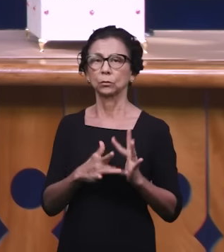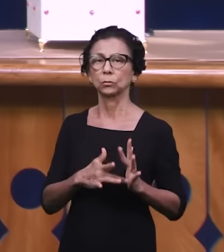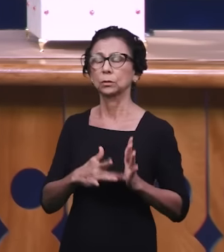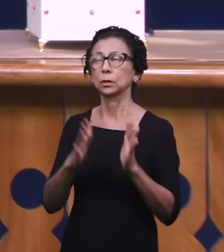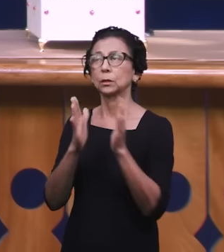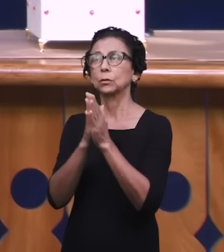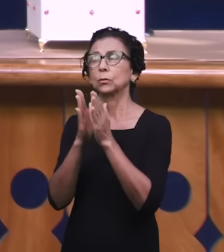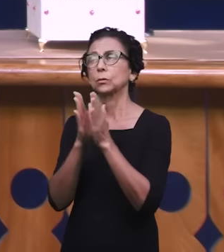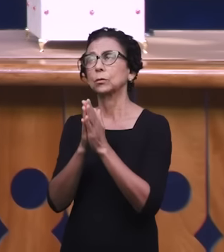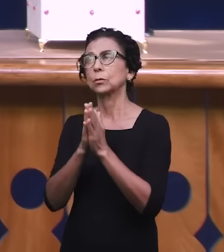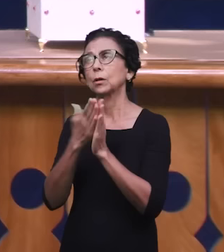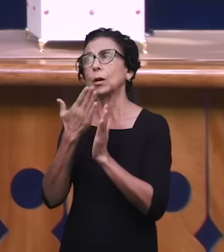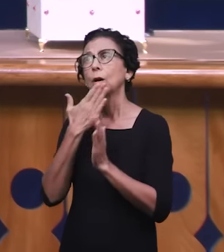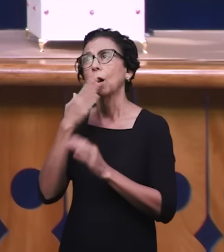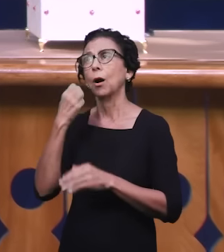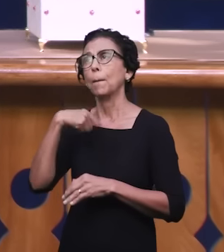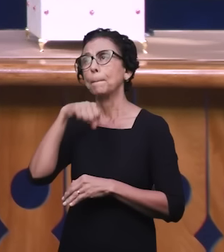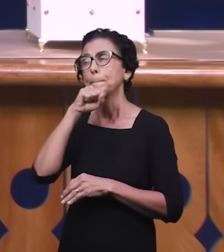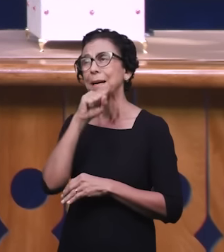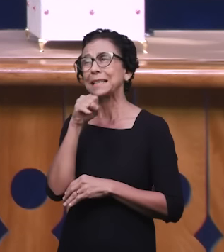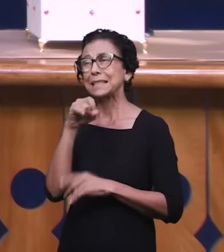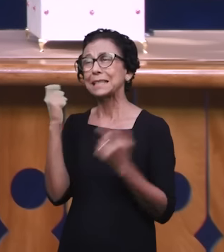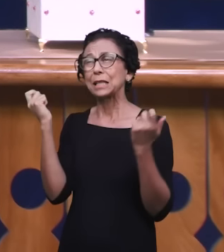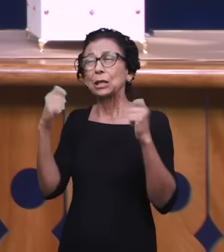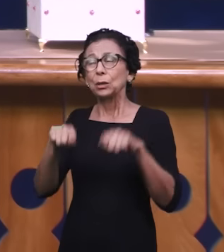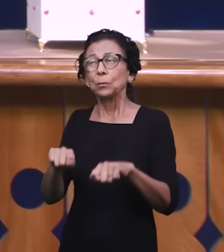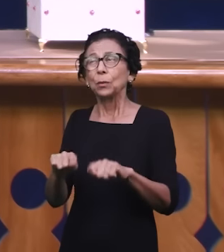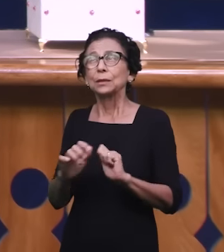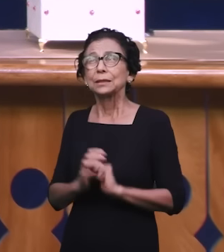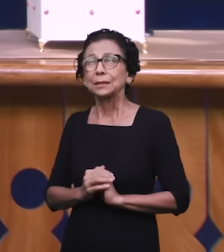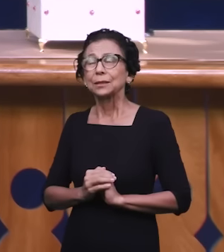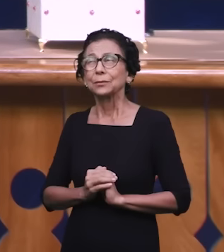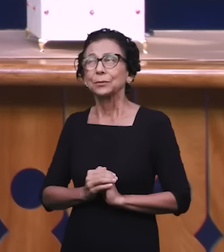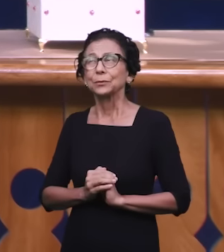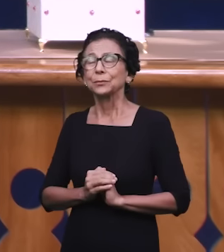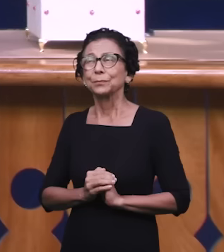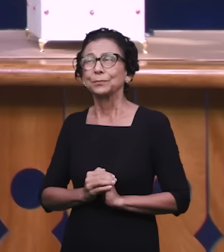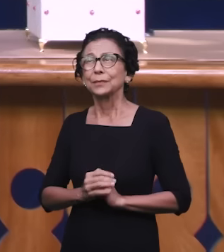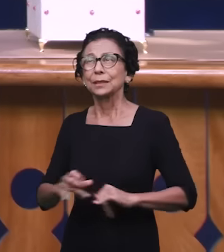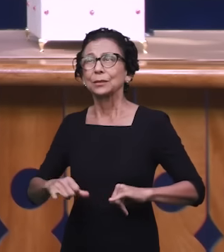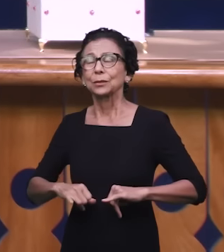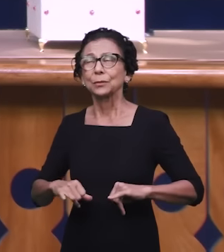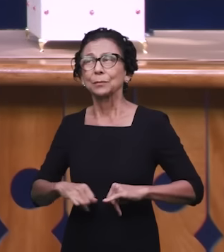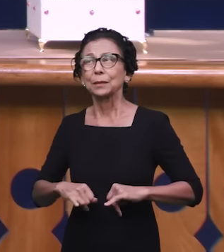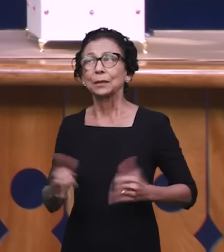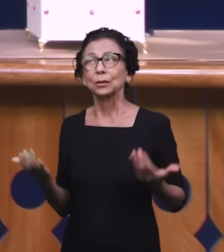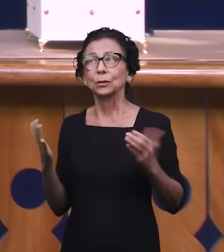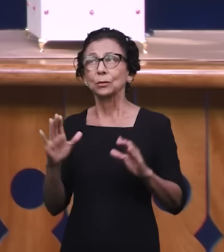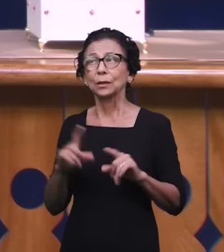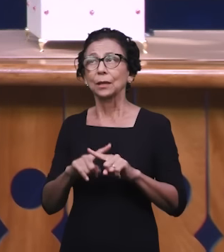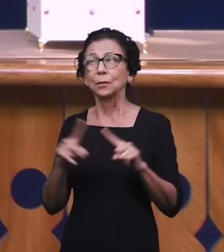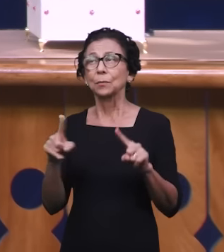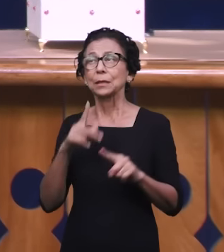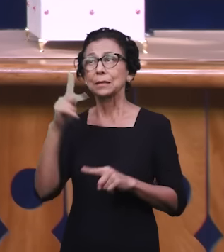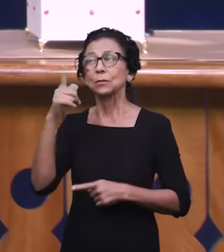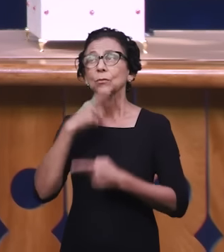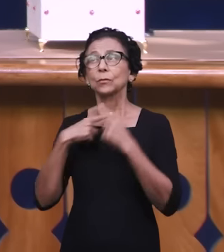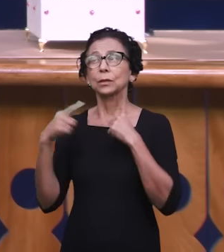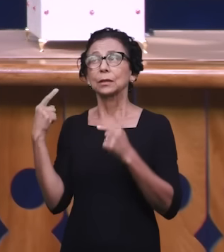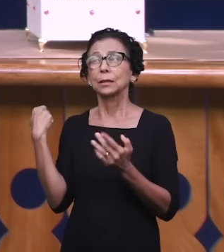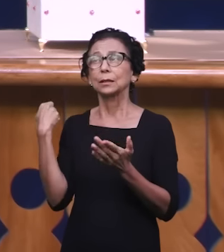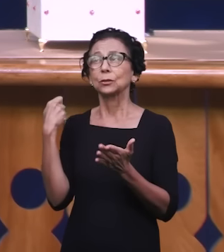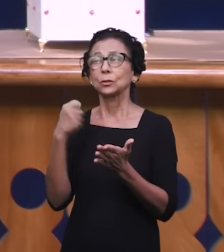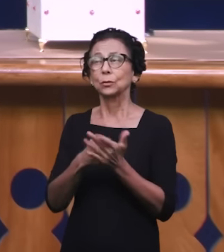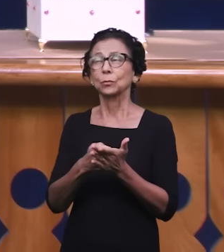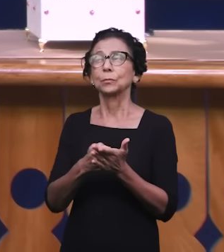esse cálice, mas não seja feita a minha vontade, mas tão somente a tua. Então Jesus cumpriu todas as coisas,